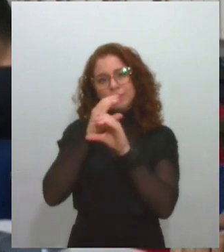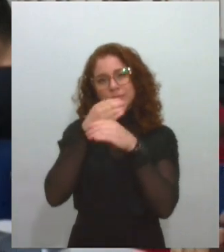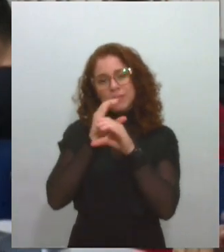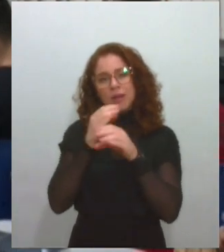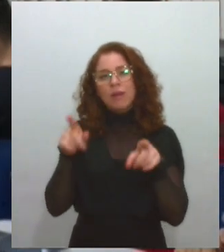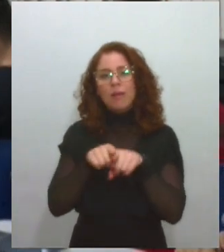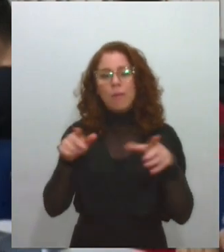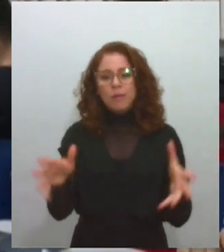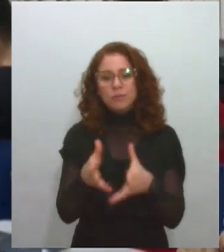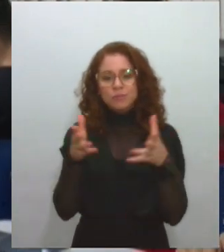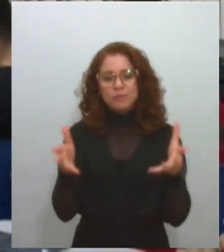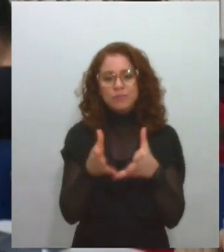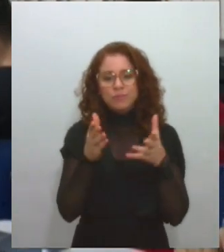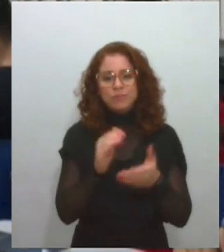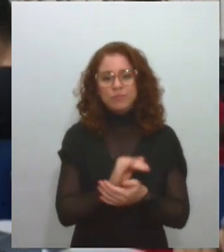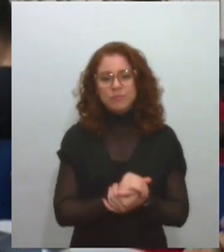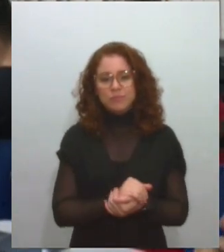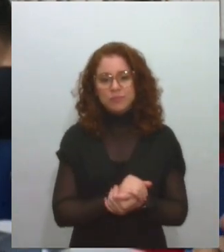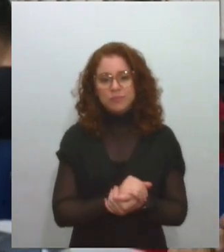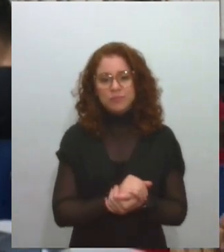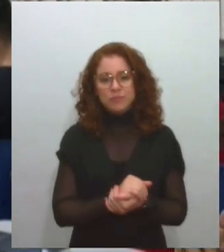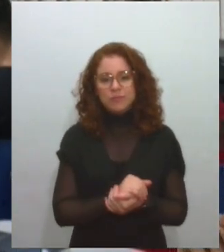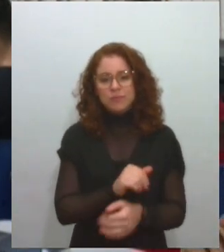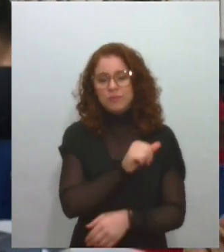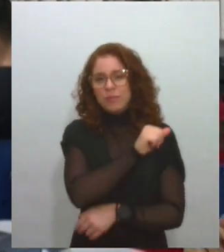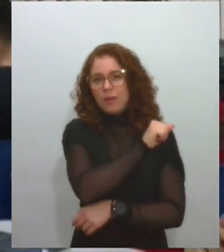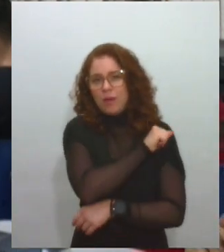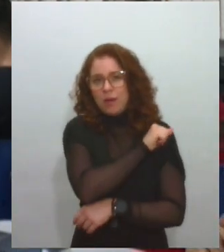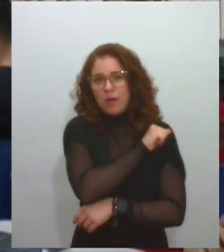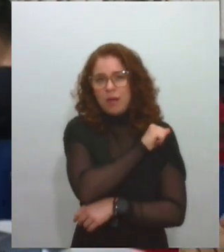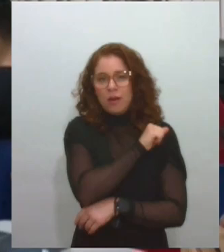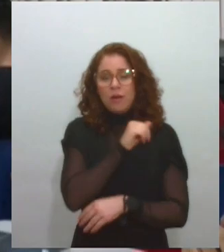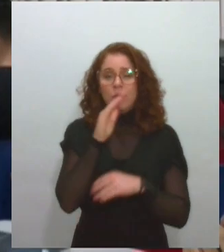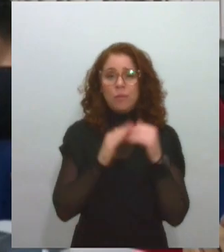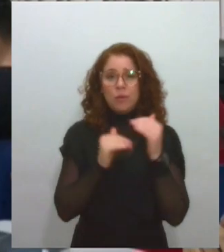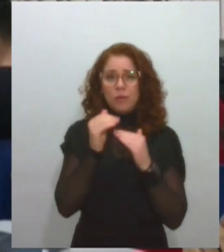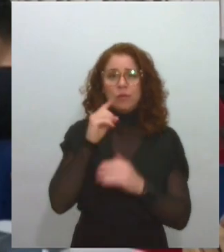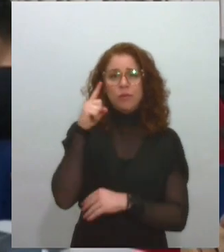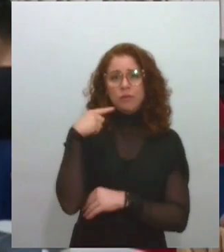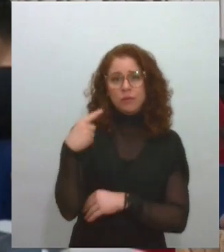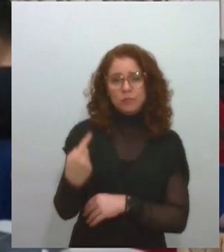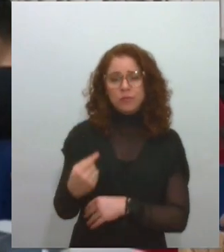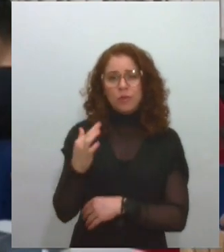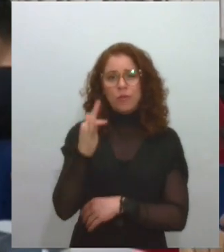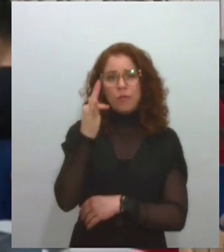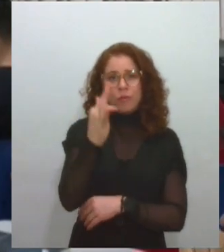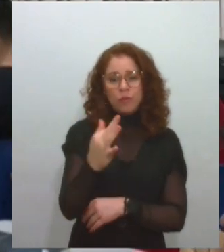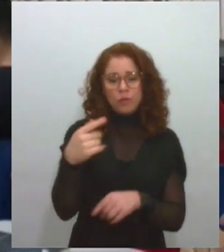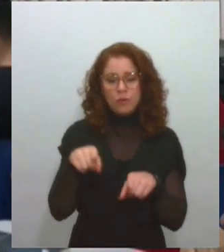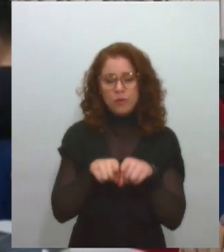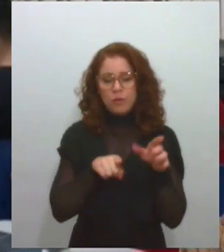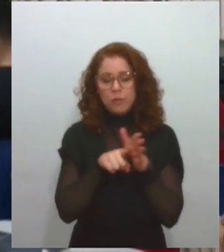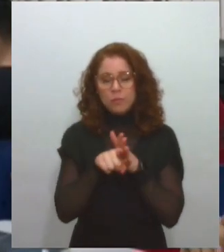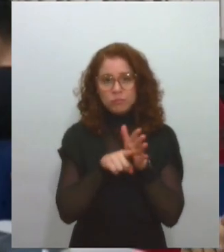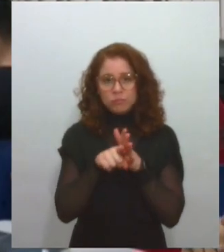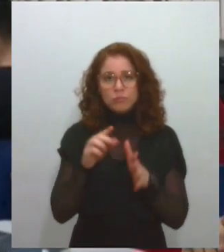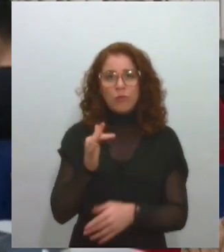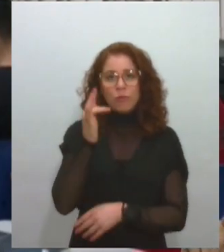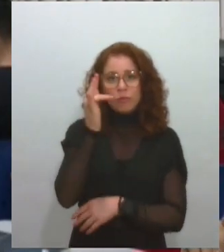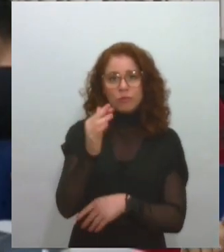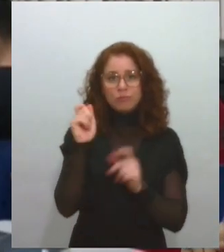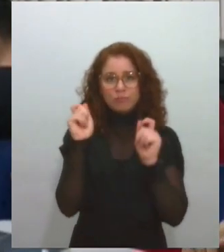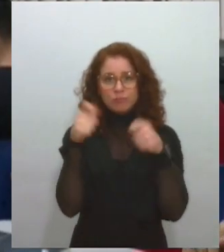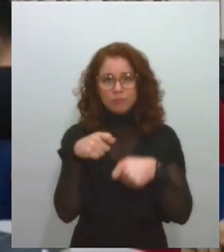esses alunos de direito, futuros profissionais do direito, pesquisadores, futuros pesquisadores possam